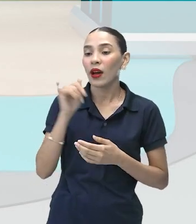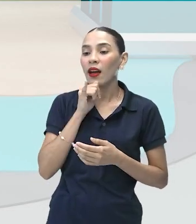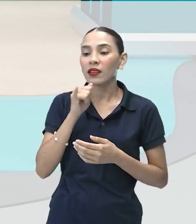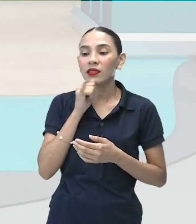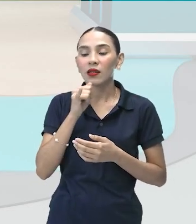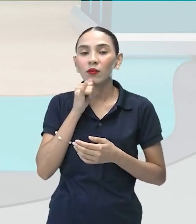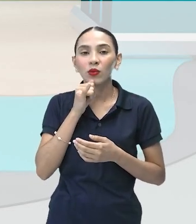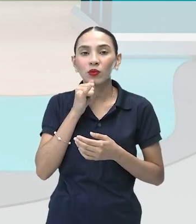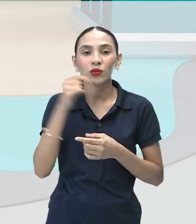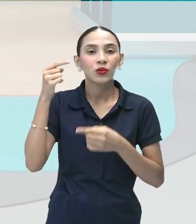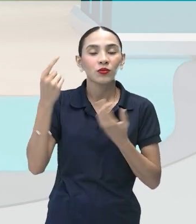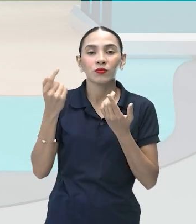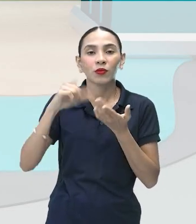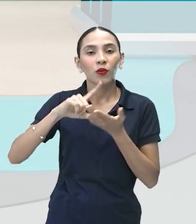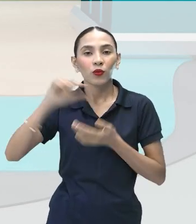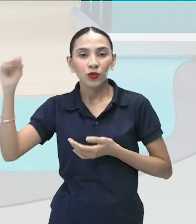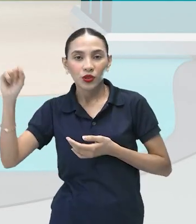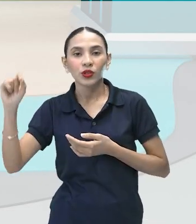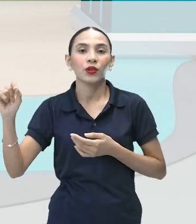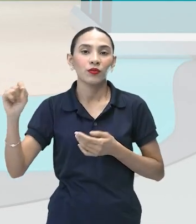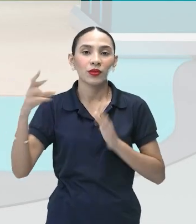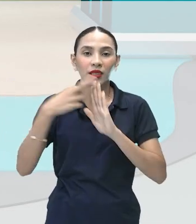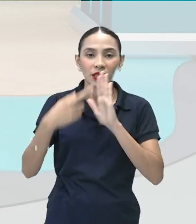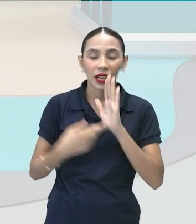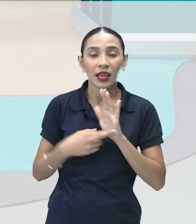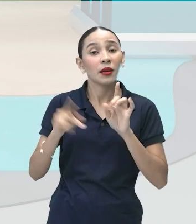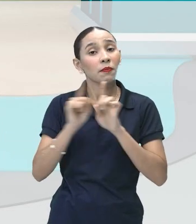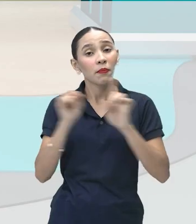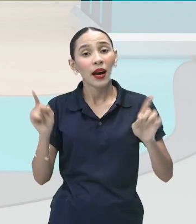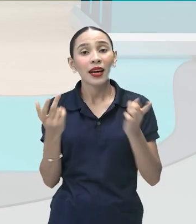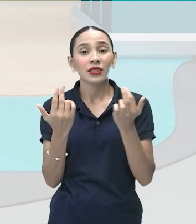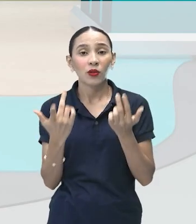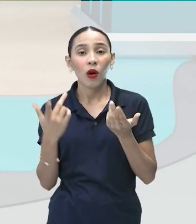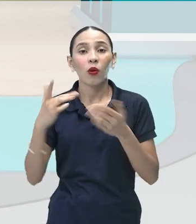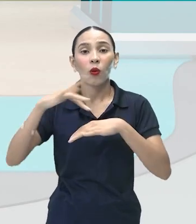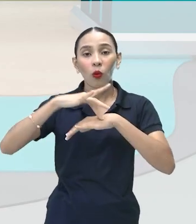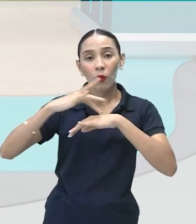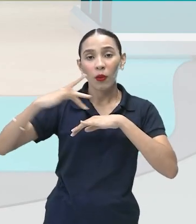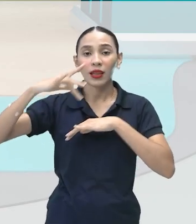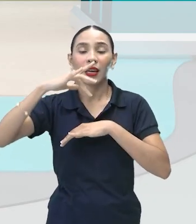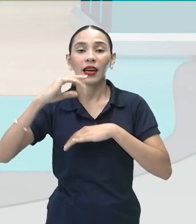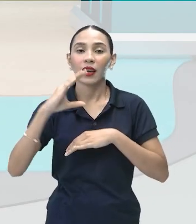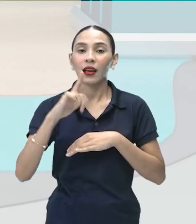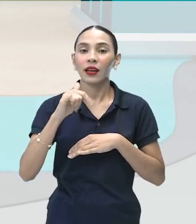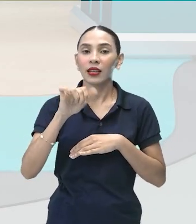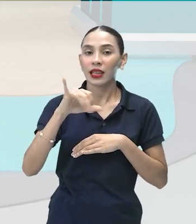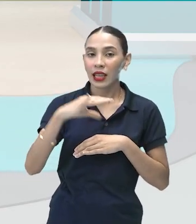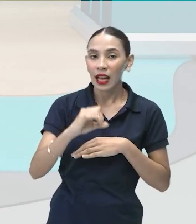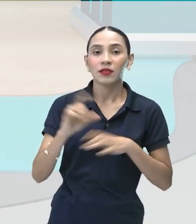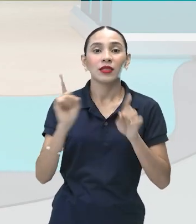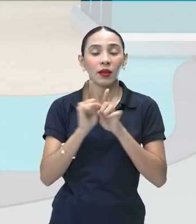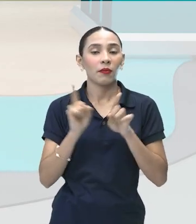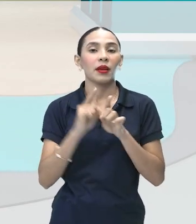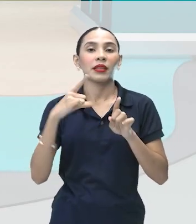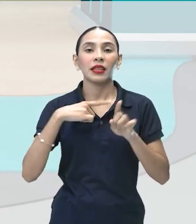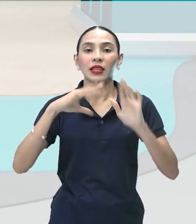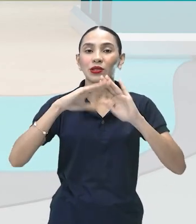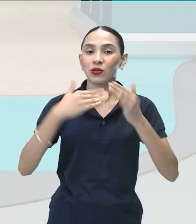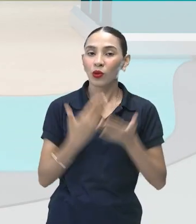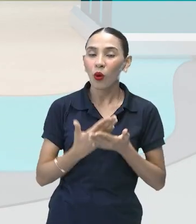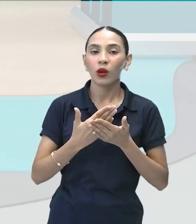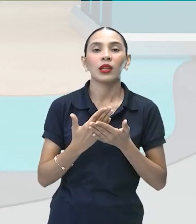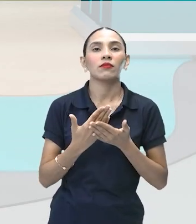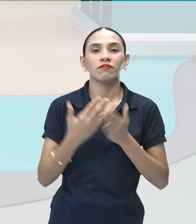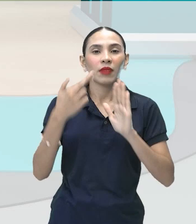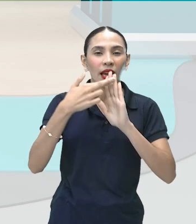impôs. Mas aí o balé clássico também é assim, ele vem de uma academia, ele tem as suas regras rígidas,